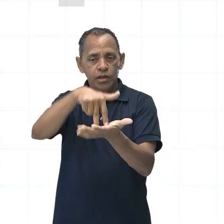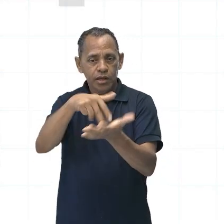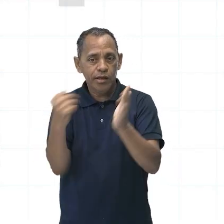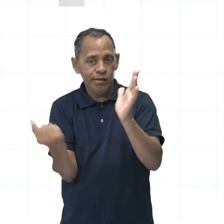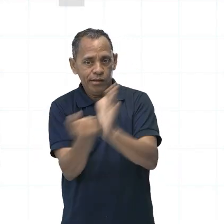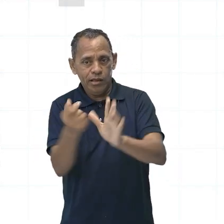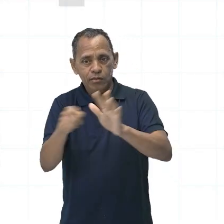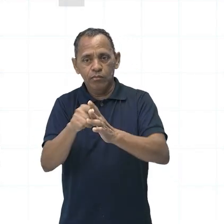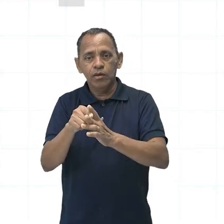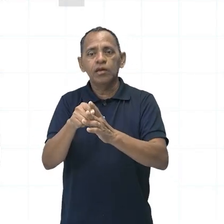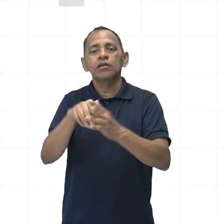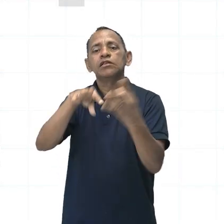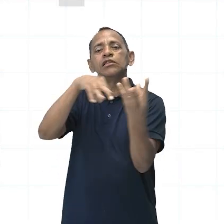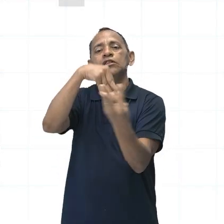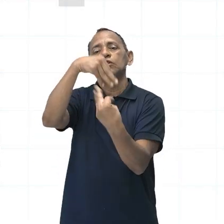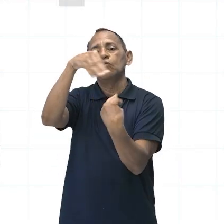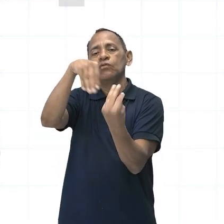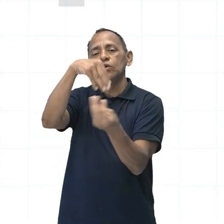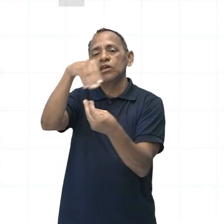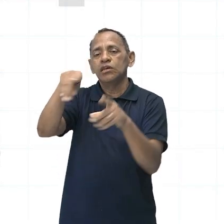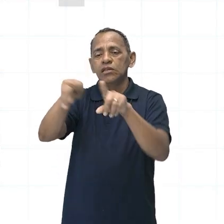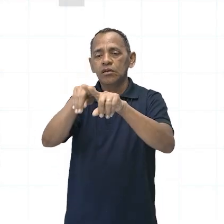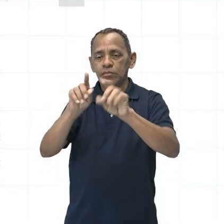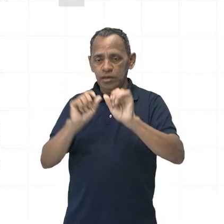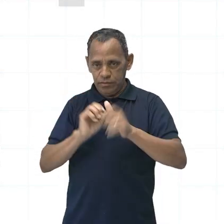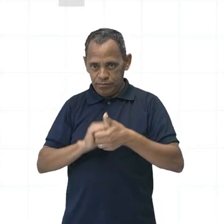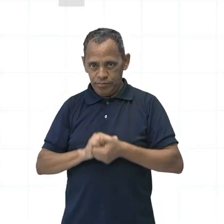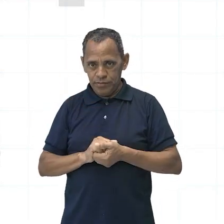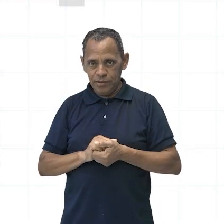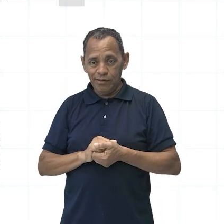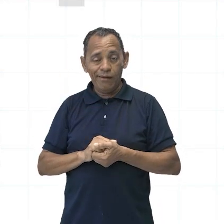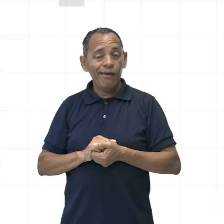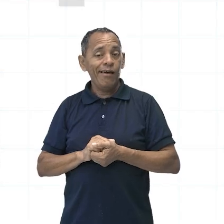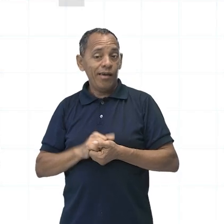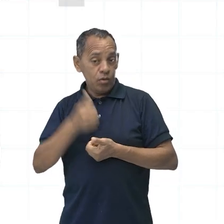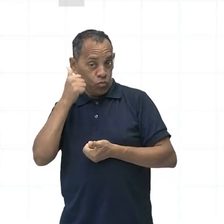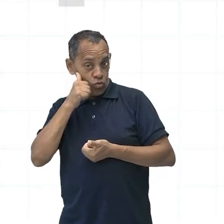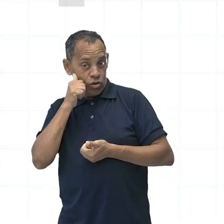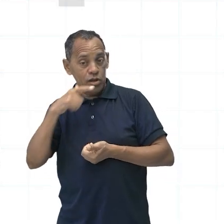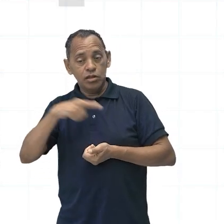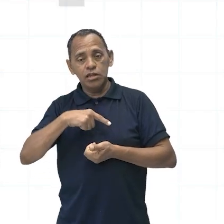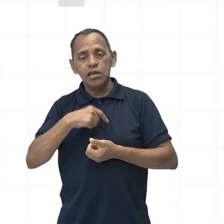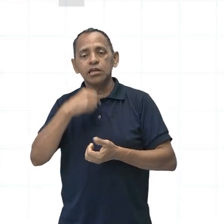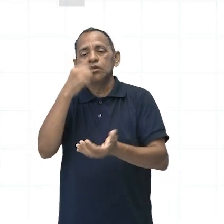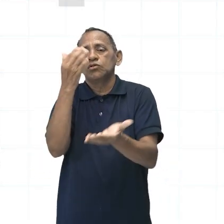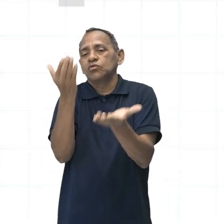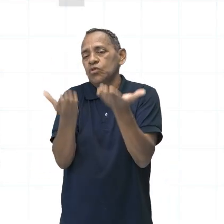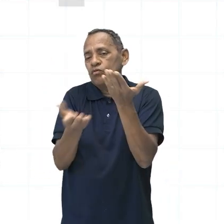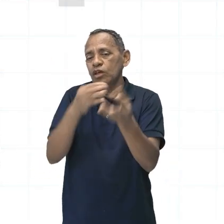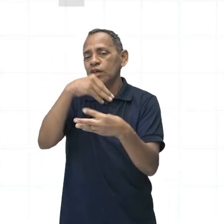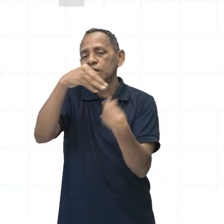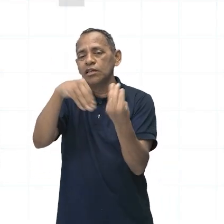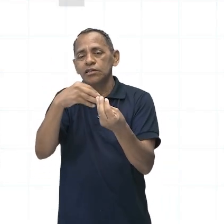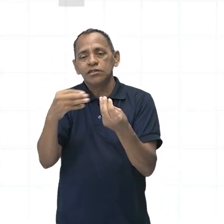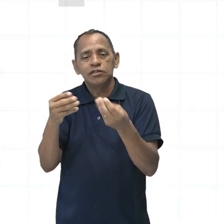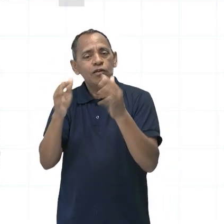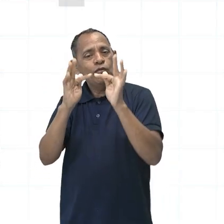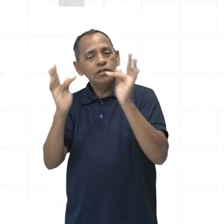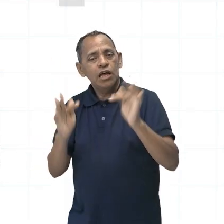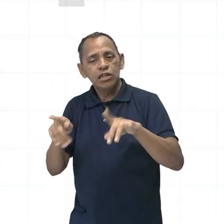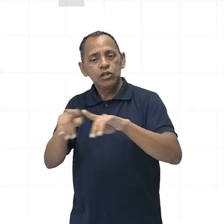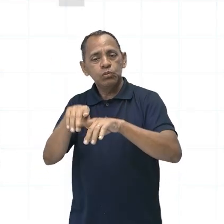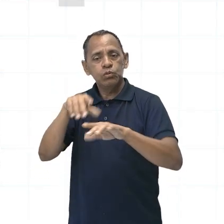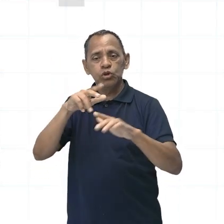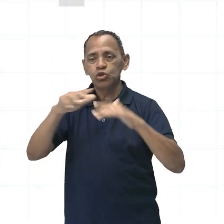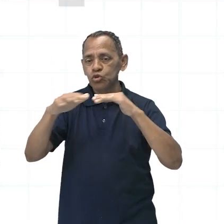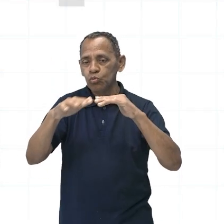graça e leveza. Mesmo estando na ponta dos pés, elas têm que passar o quê? Leveza, graciosidade nos seus